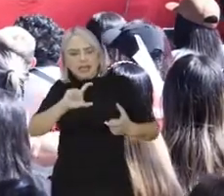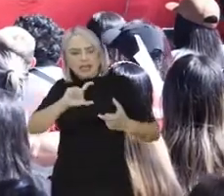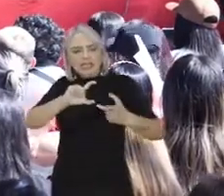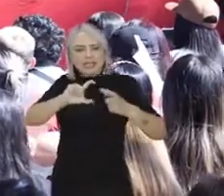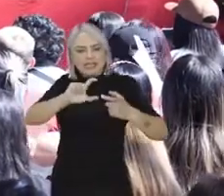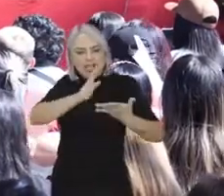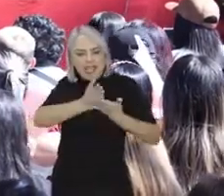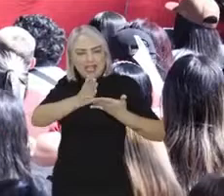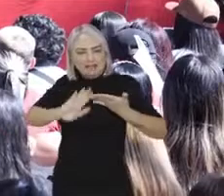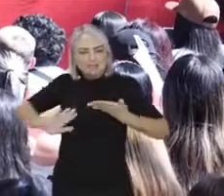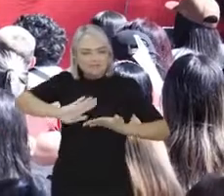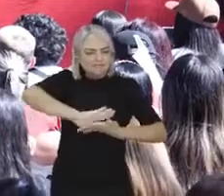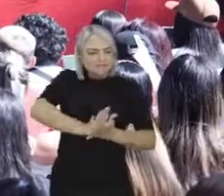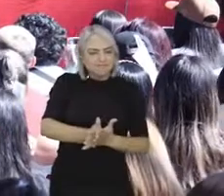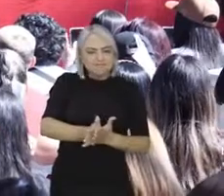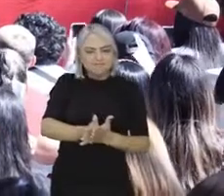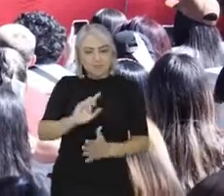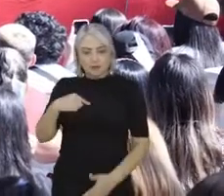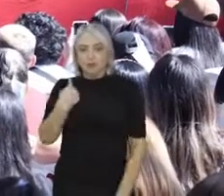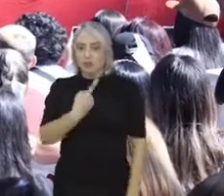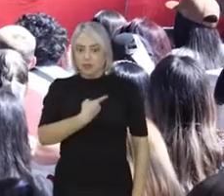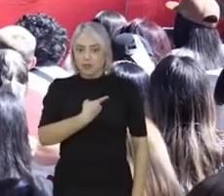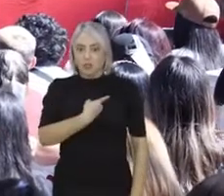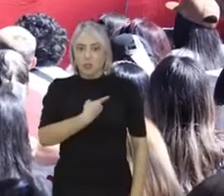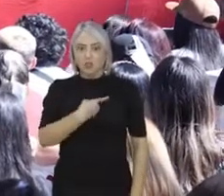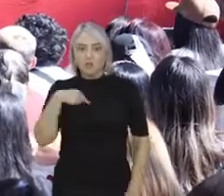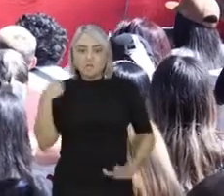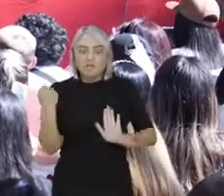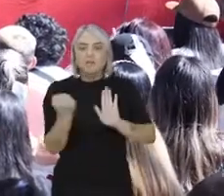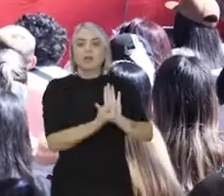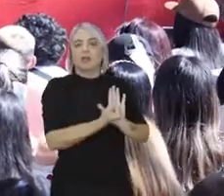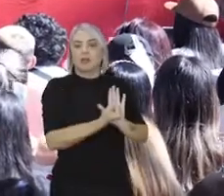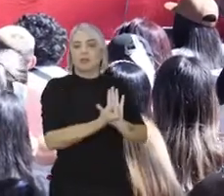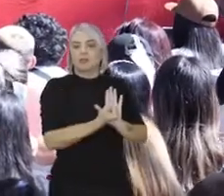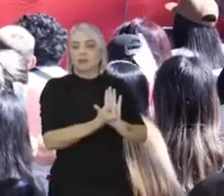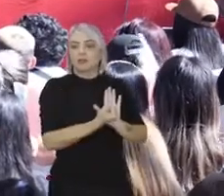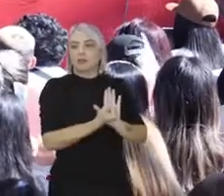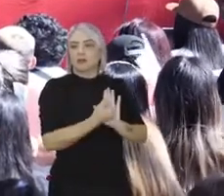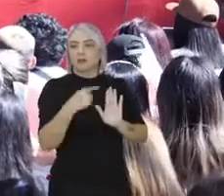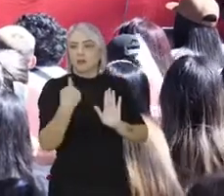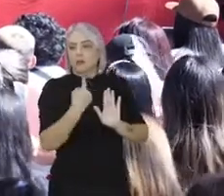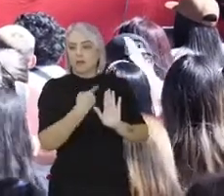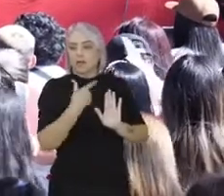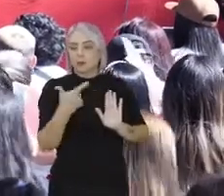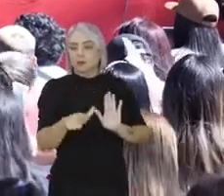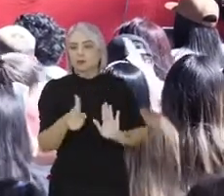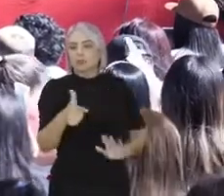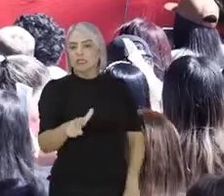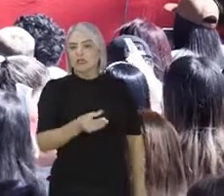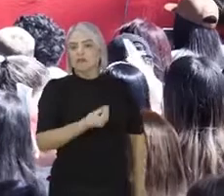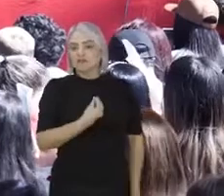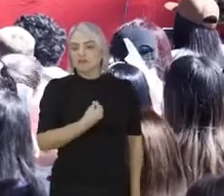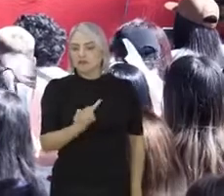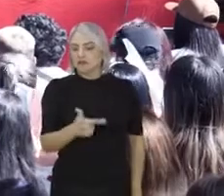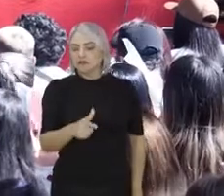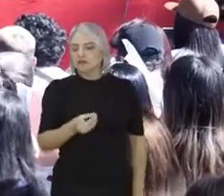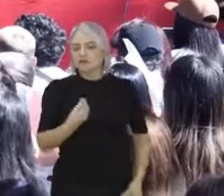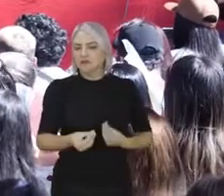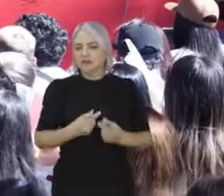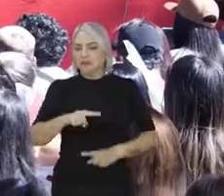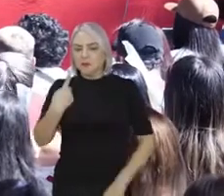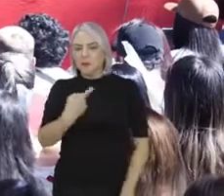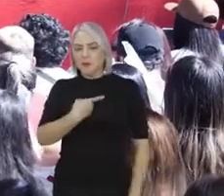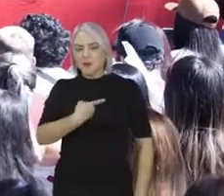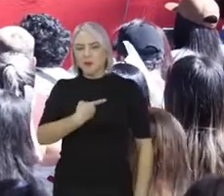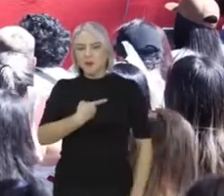Porque nós fomos marcados para a gente não ter vida, para a gente não viver. Mas nós somos